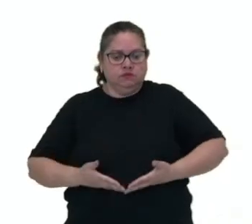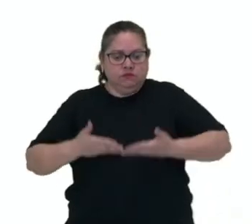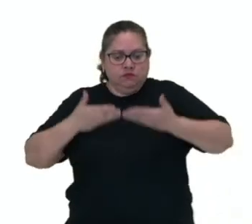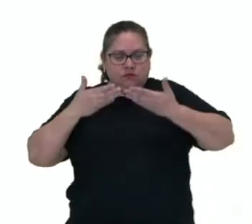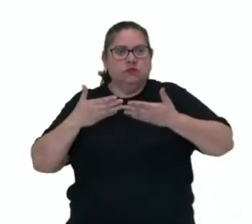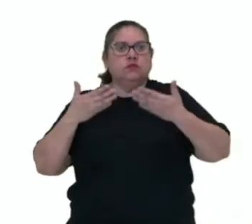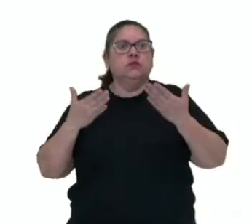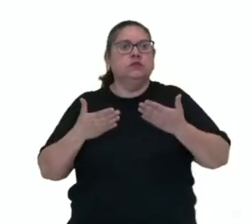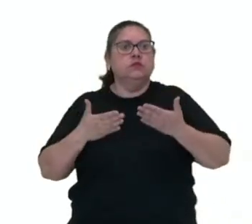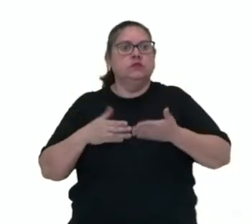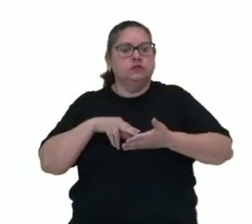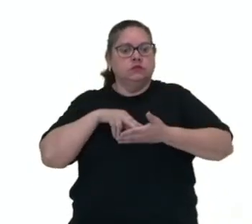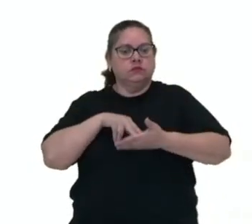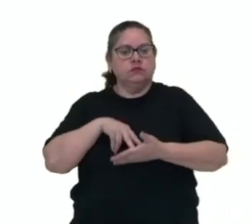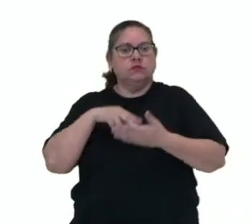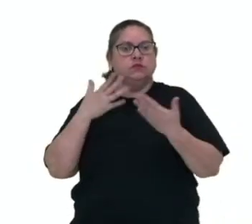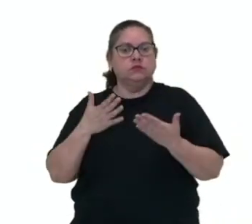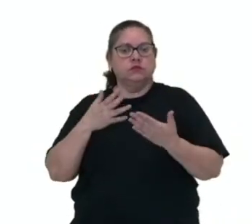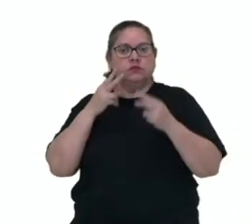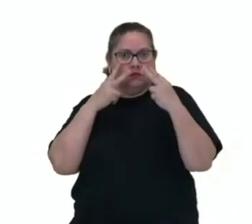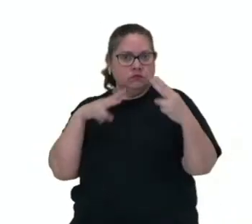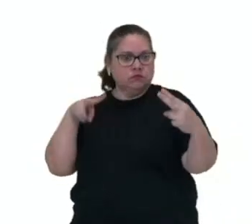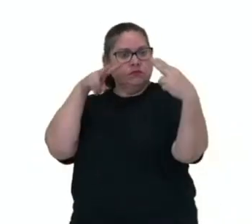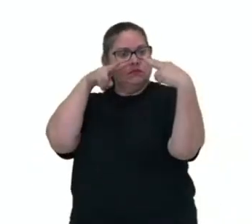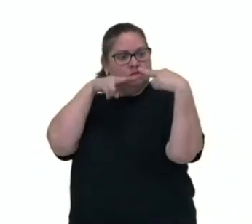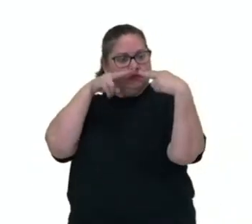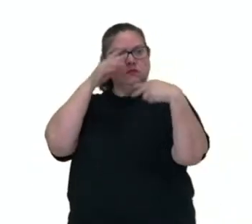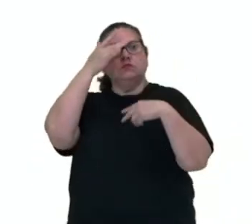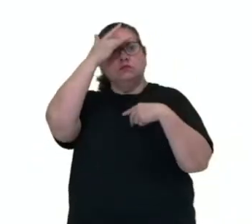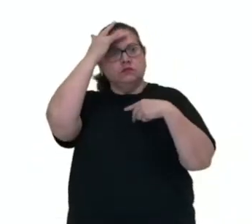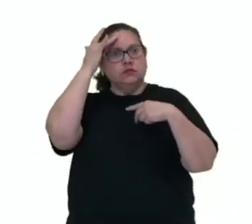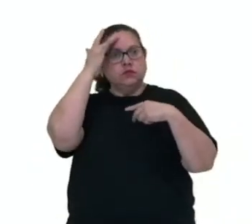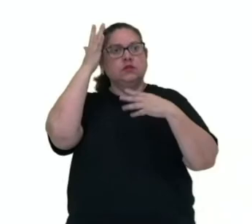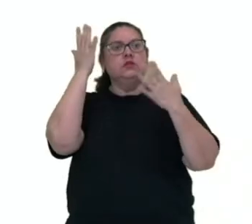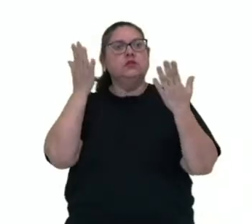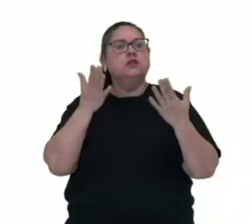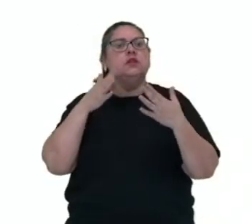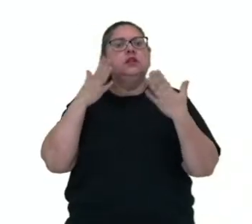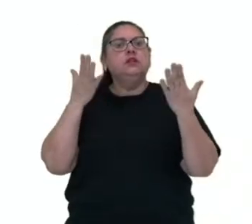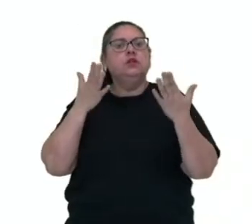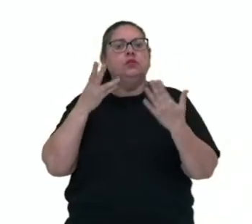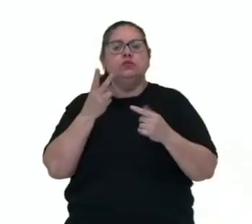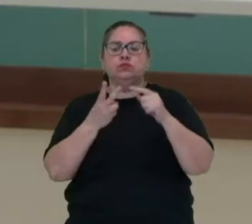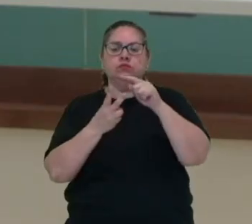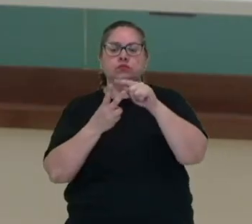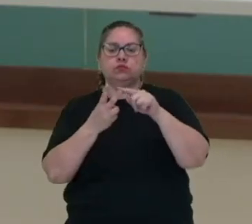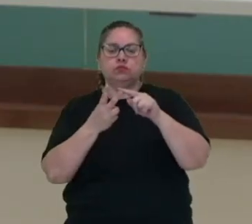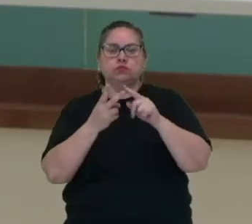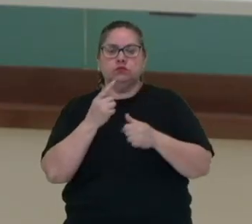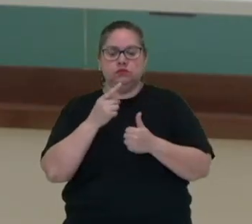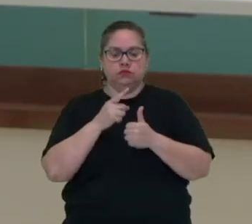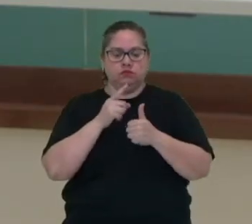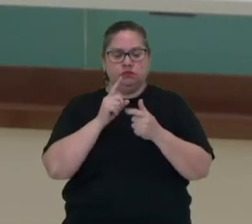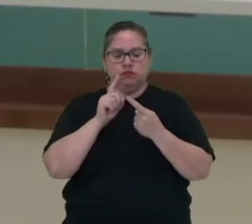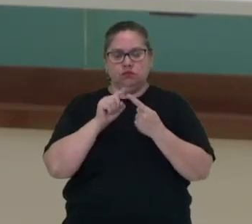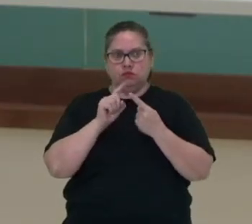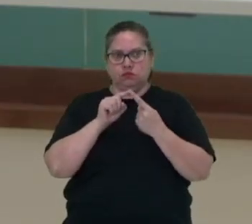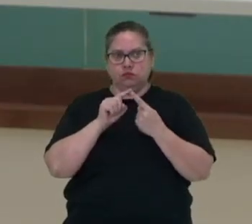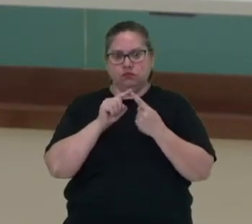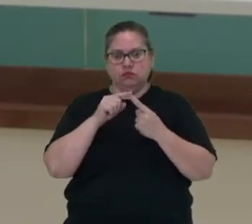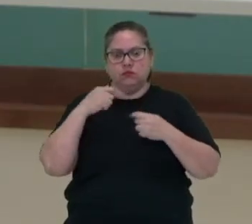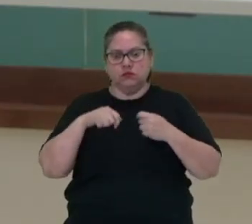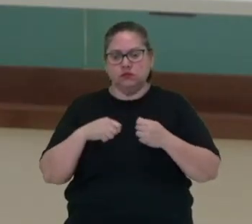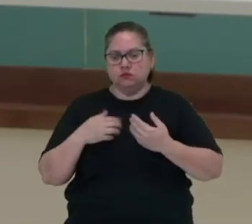cintura, mantendo a postura e olhando nos olhos das pessoas. Então, duas coisas. Uma, a gente precisa